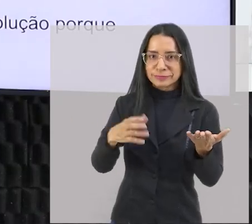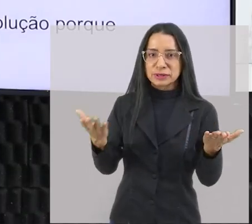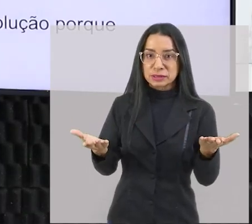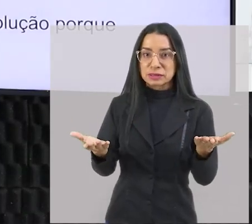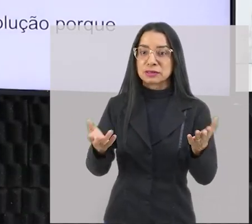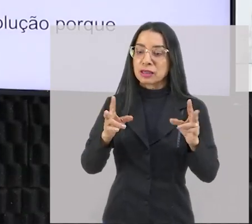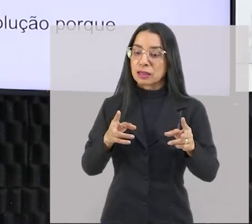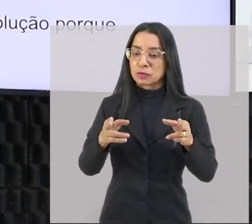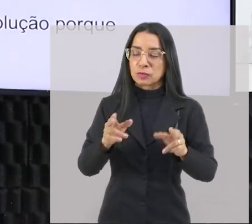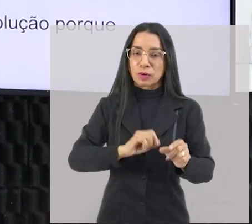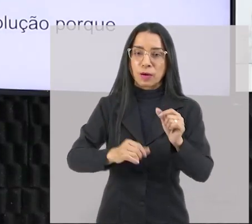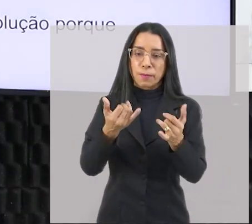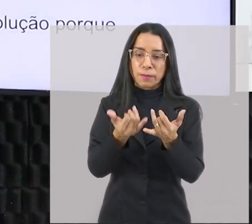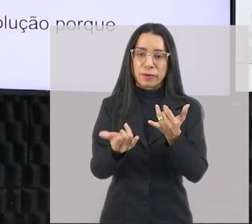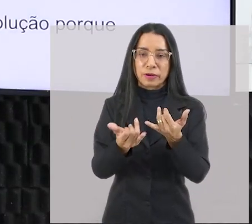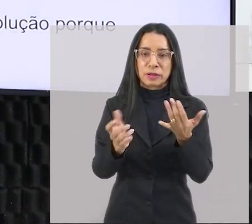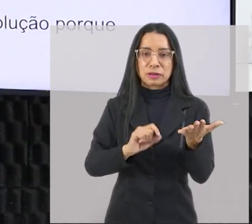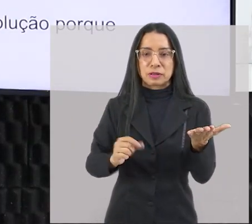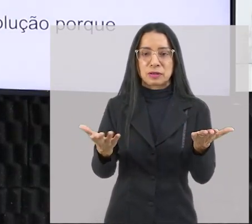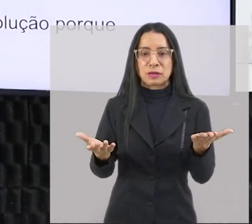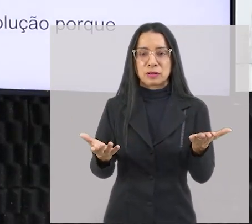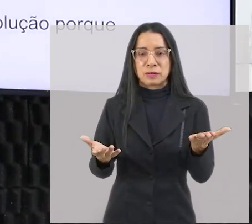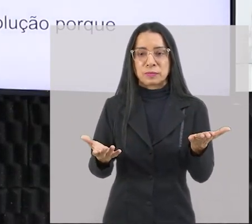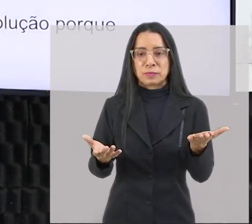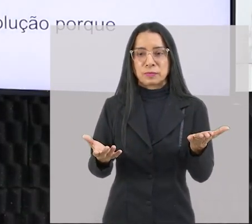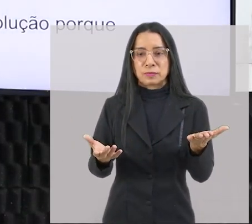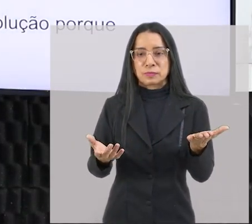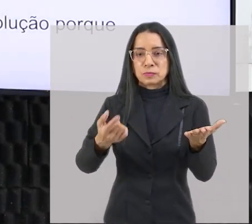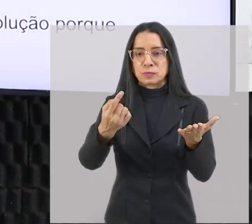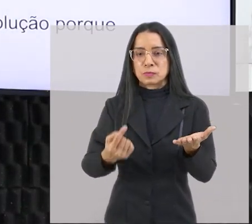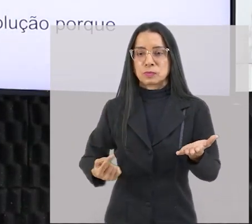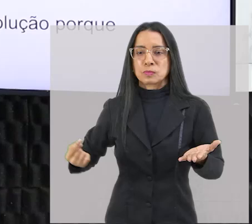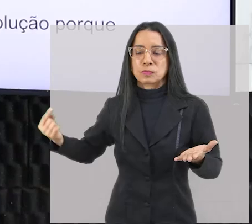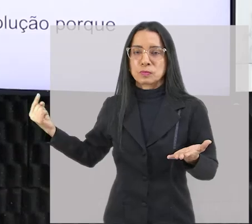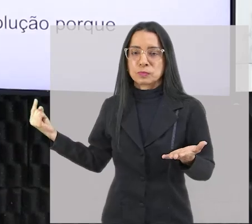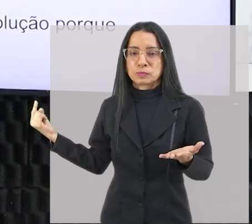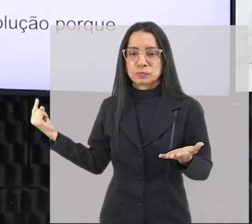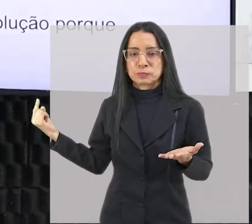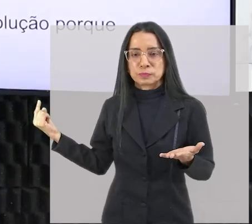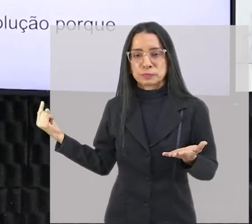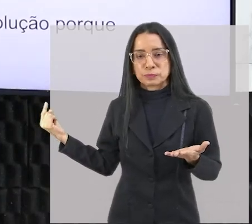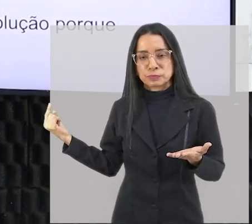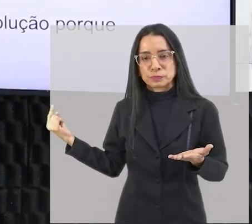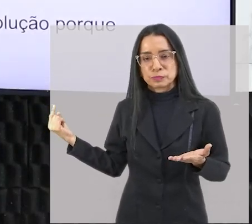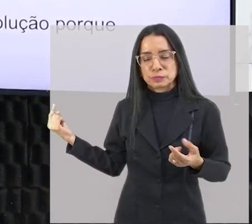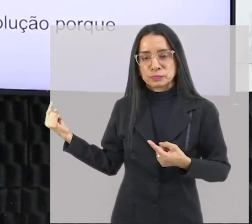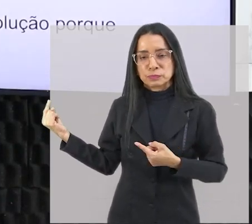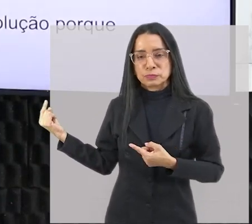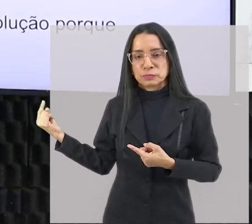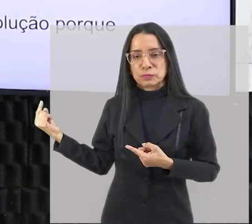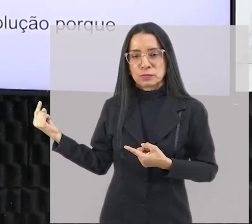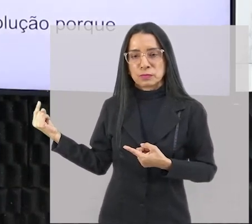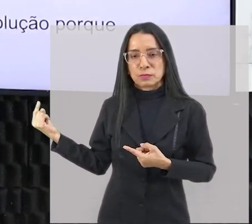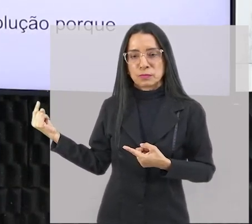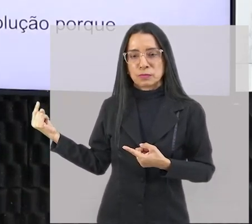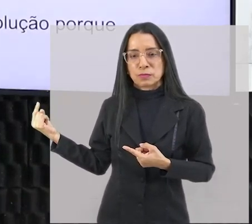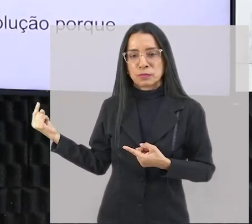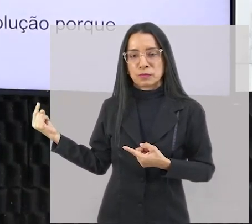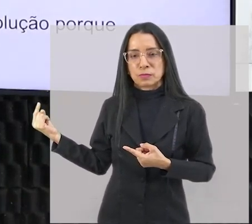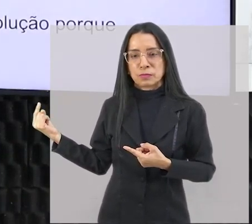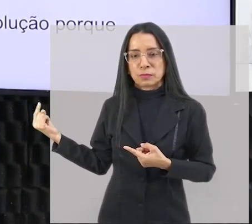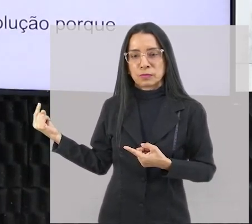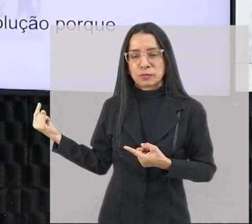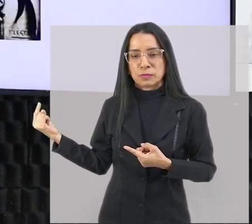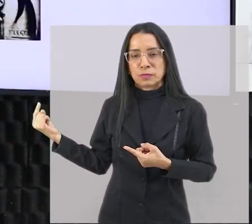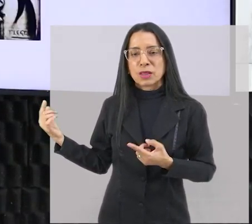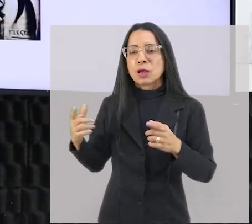do mundo. Então, o quadro Soldados explorou uma, isso aqui devia estar apagado, mas tudo bem. Explorou